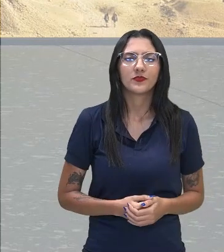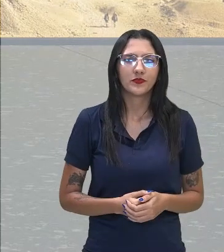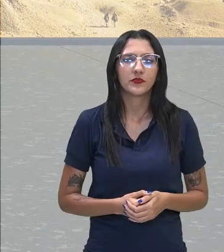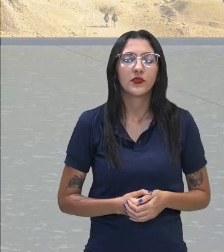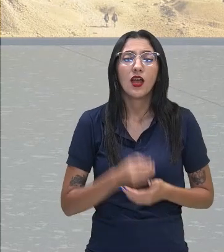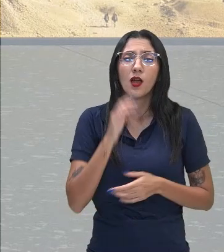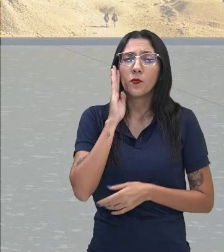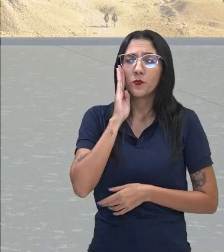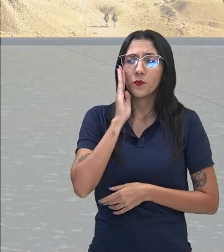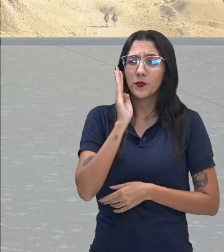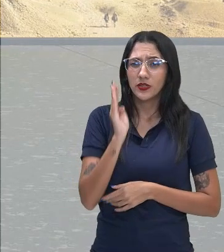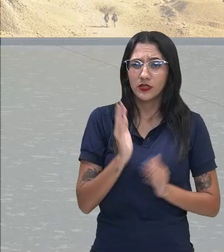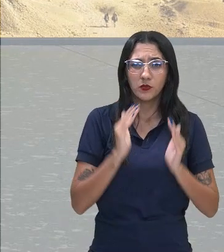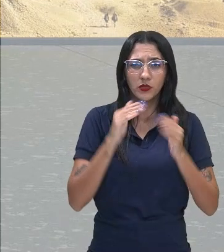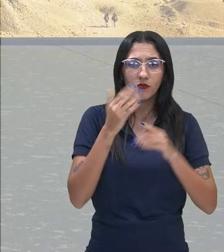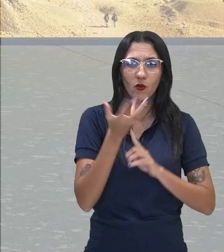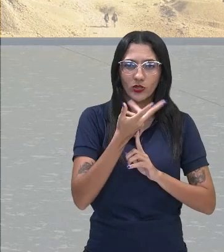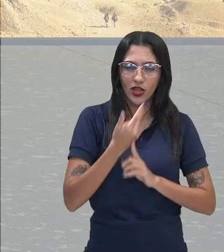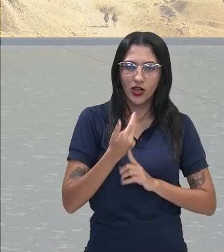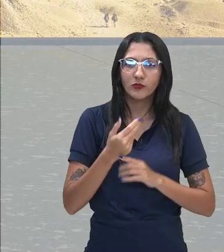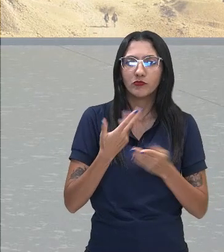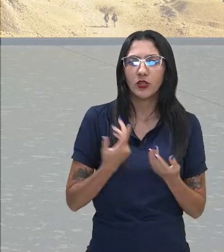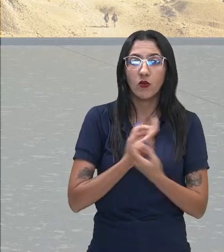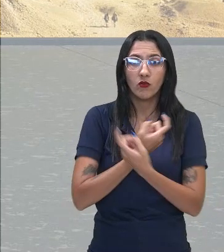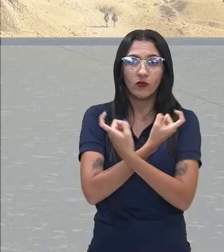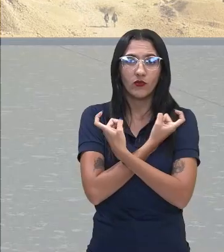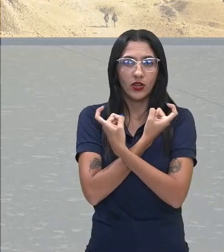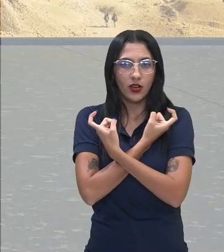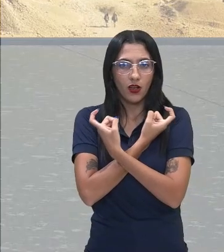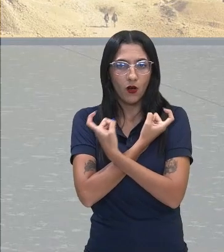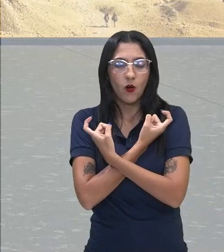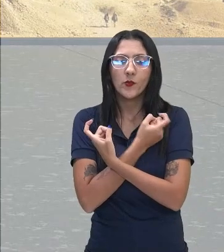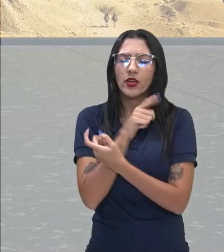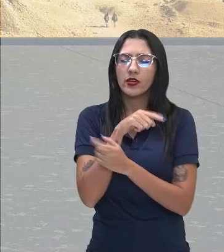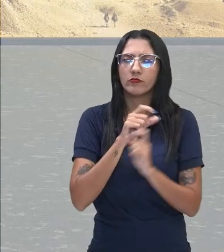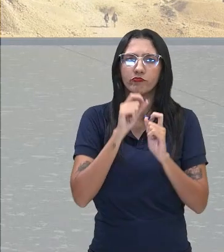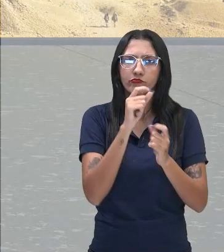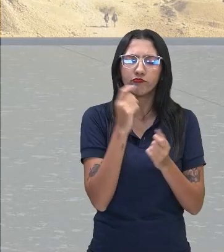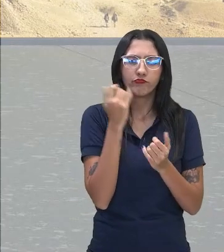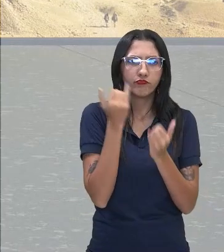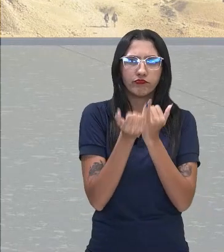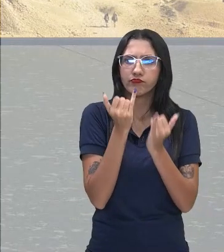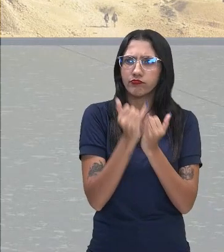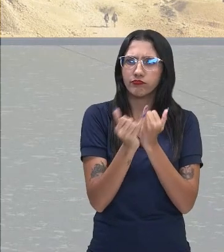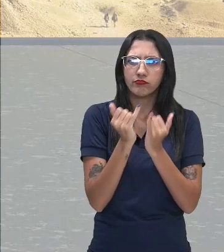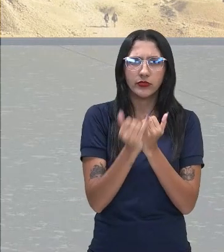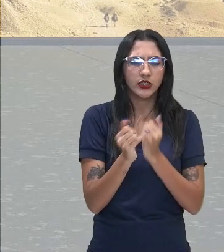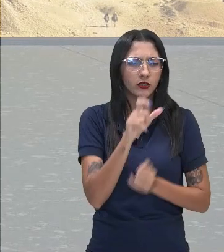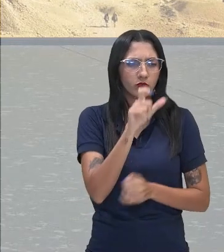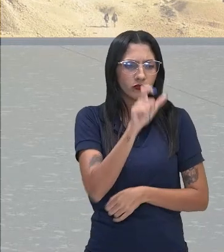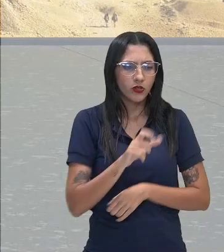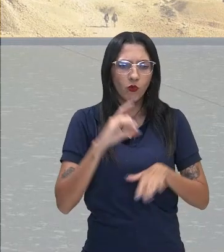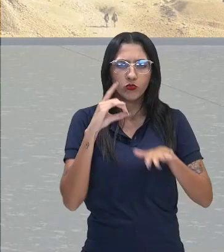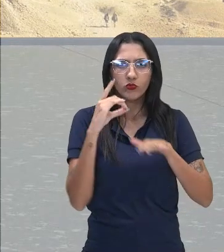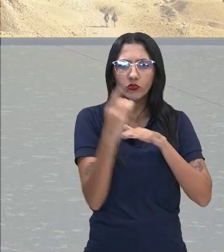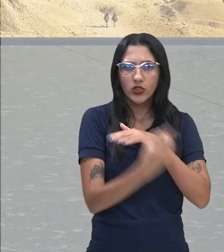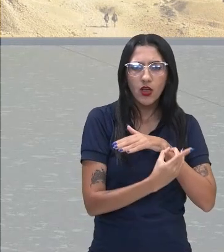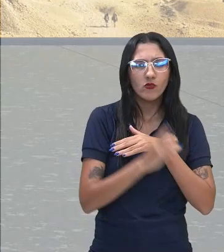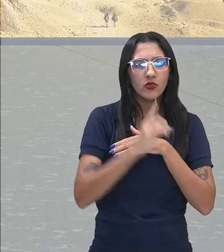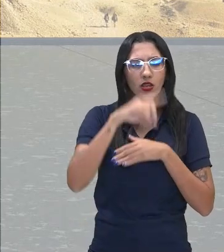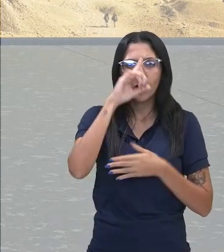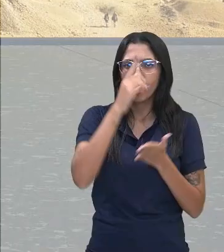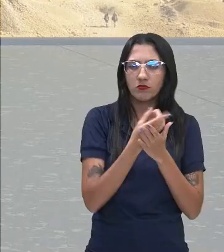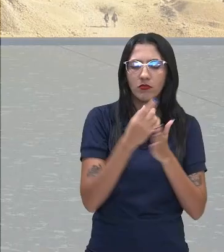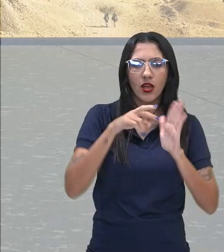arte. Então, o faraó ele era considerado um deus vivo, então ele ditava todas as regras. As pinturas